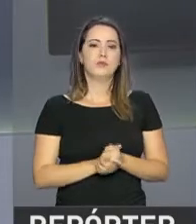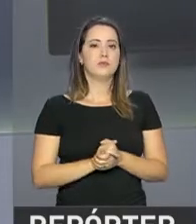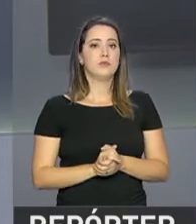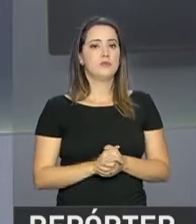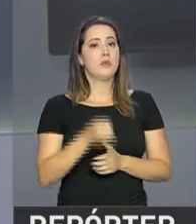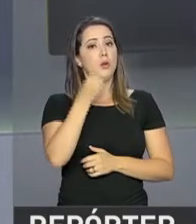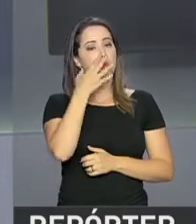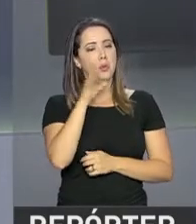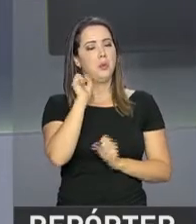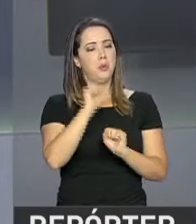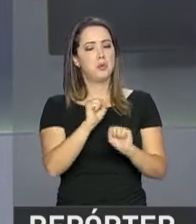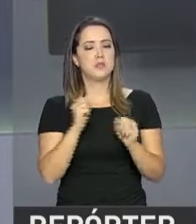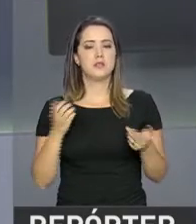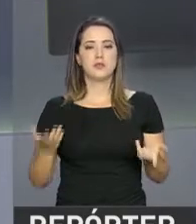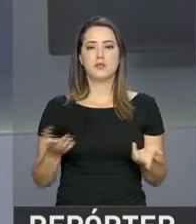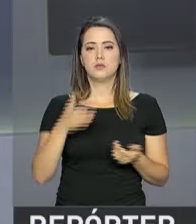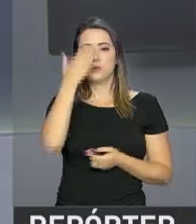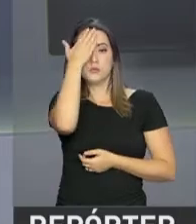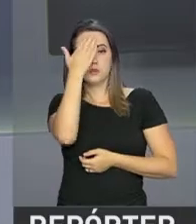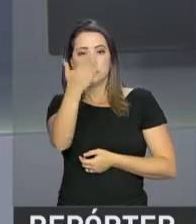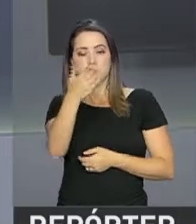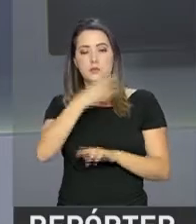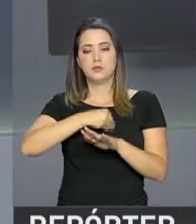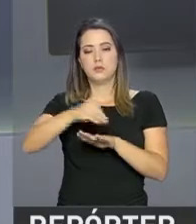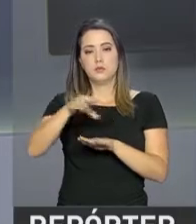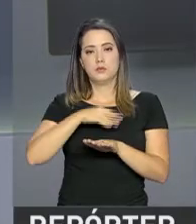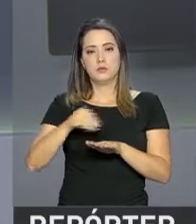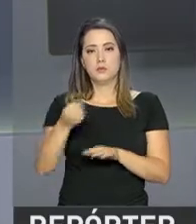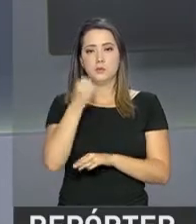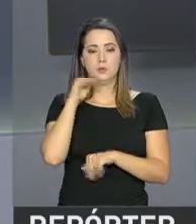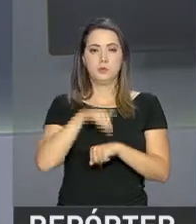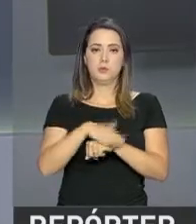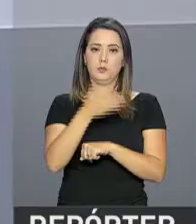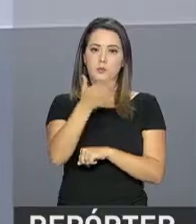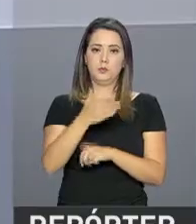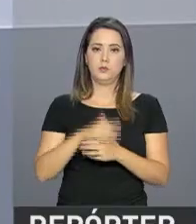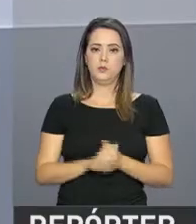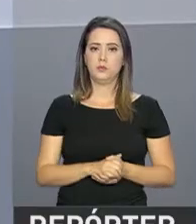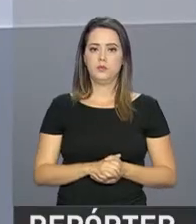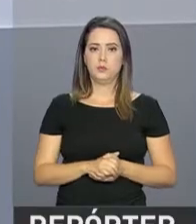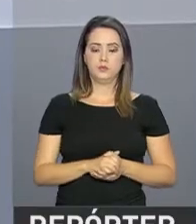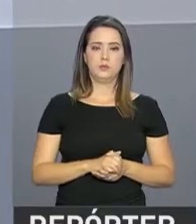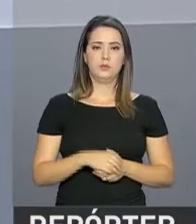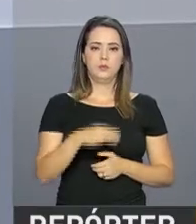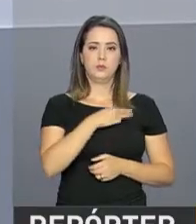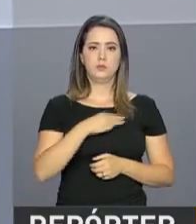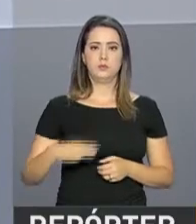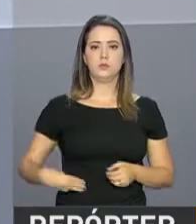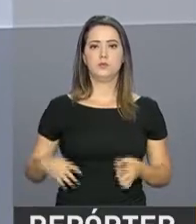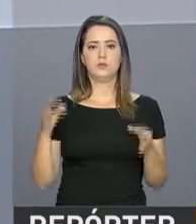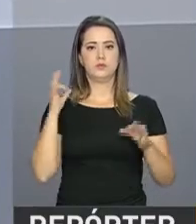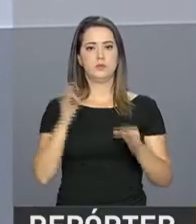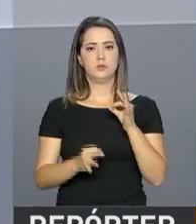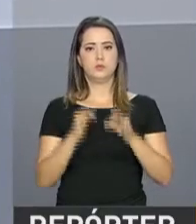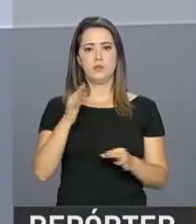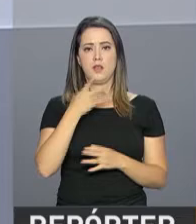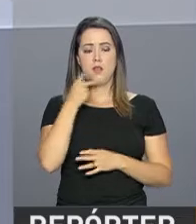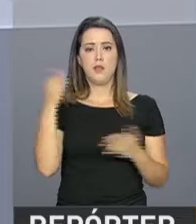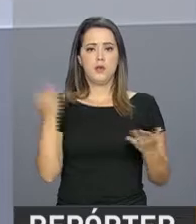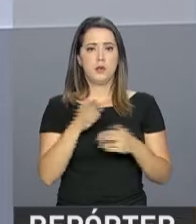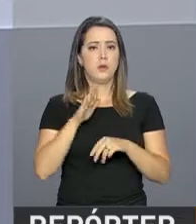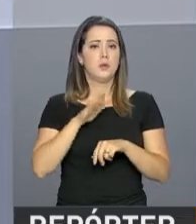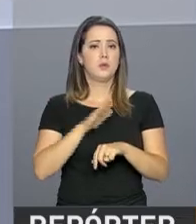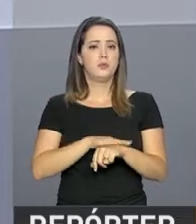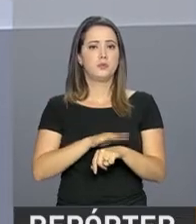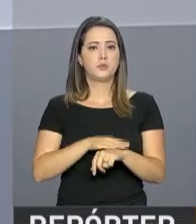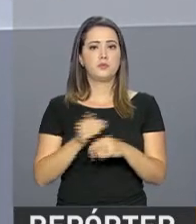Que bom que isso foi possível, não é, Paulo? Muito obrigado pelas informações. Boa noite aí para você. O ministro da Justiça, Torquato Jardim, falou agora há